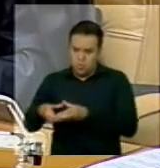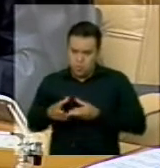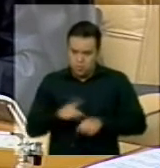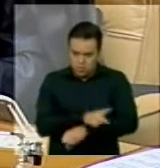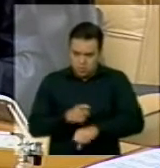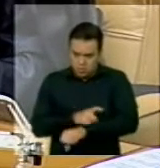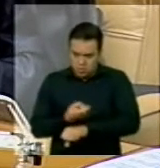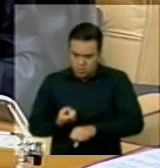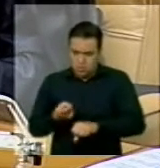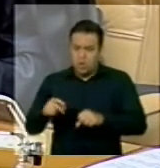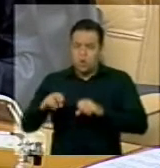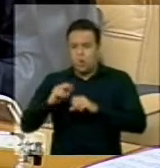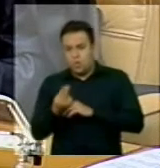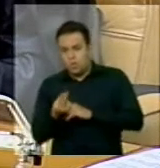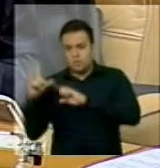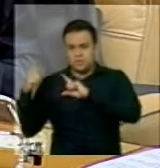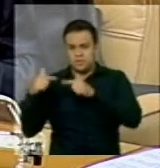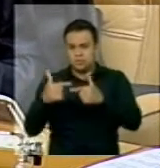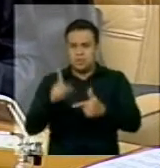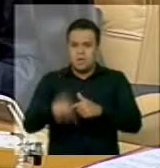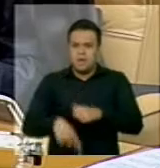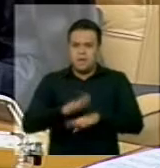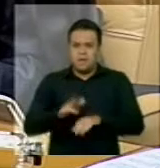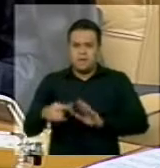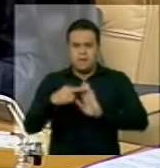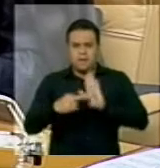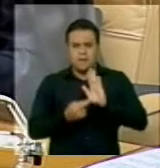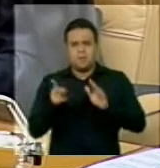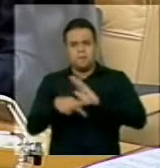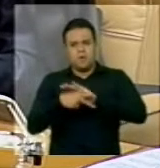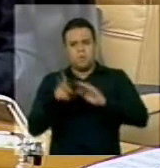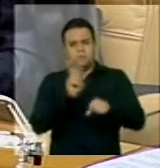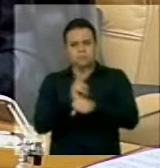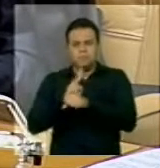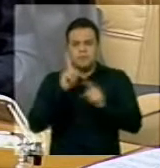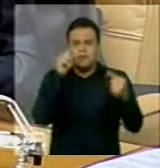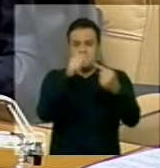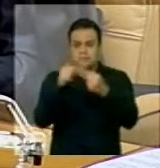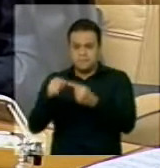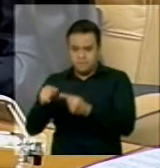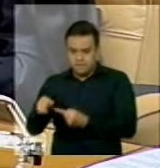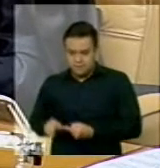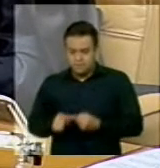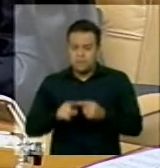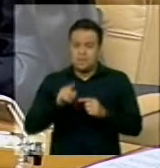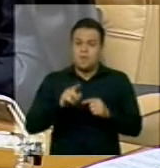tradicionais será feita com observância de normas específicas, sendo possível a aplicação da